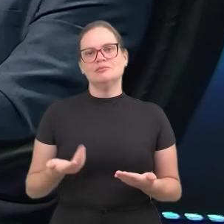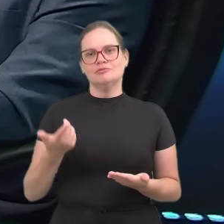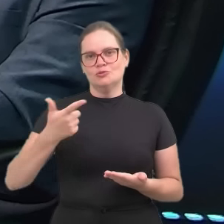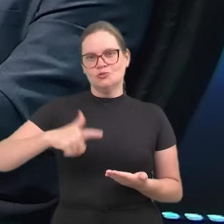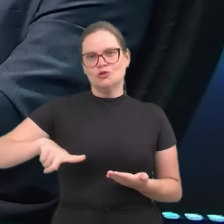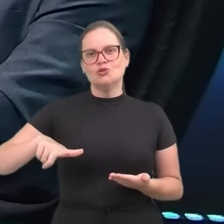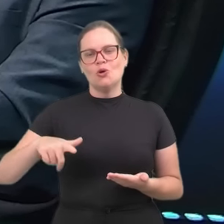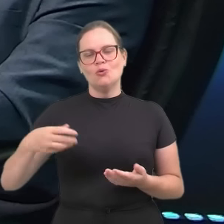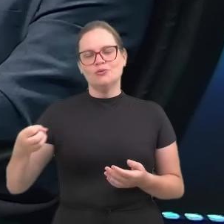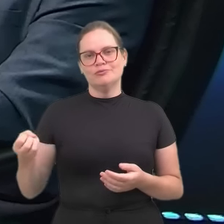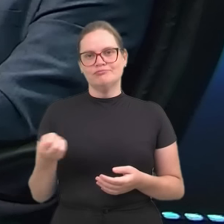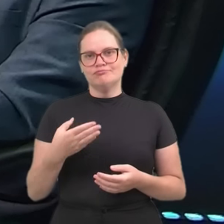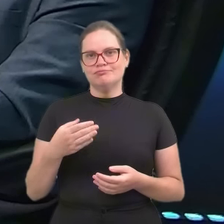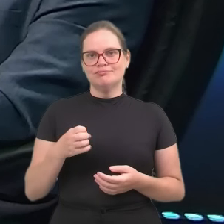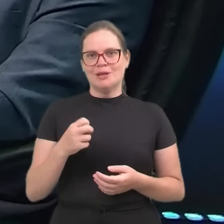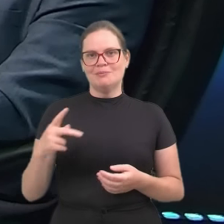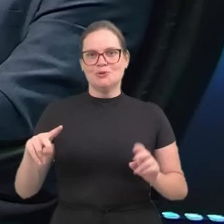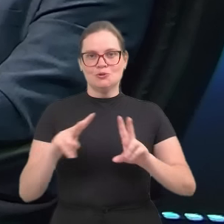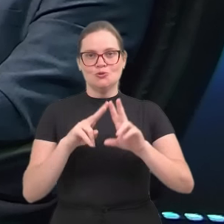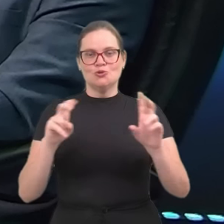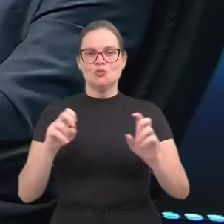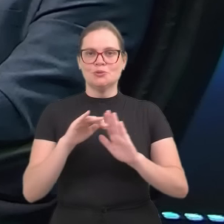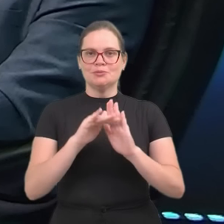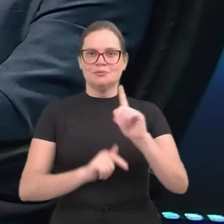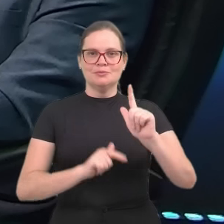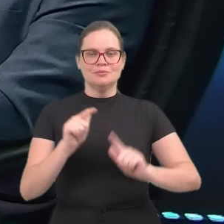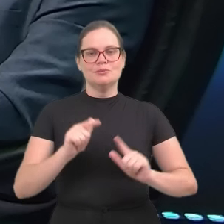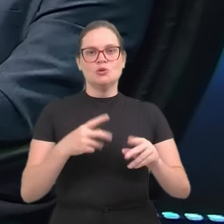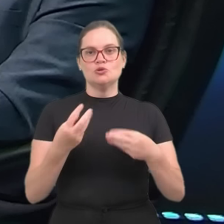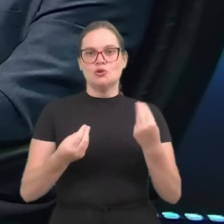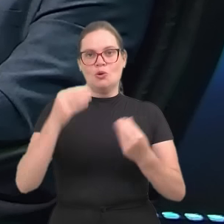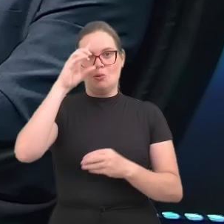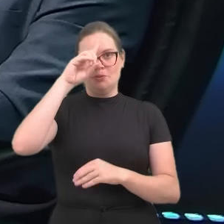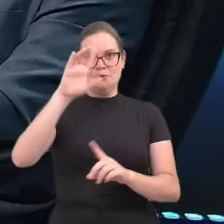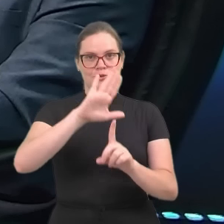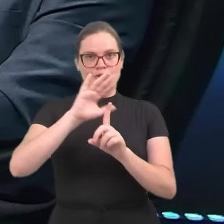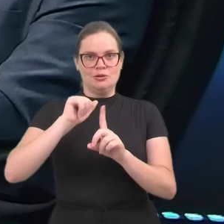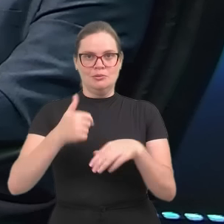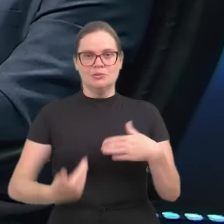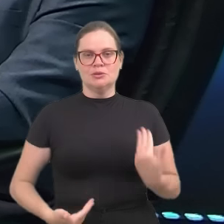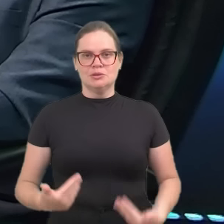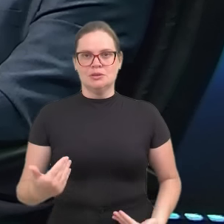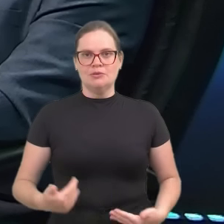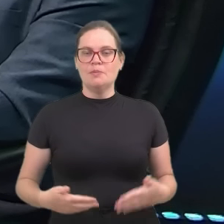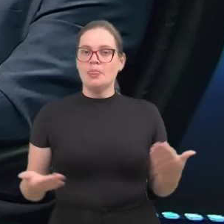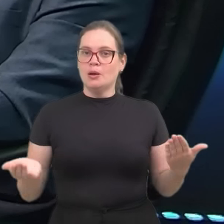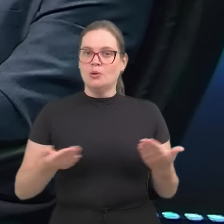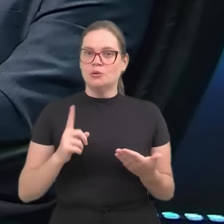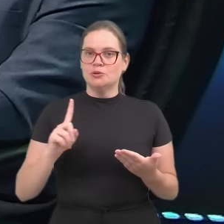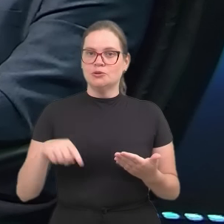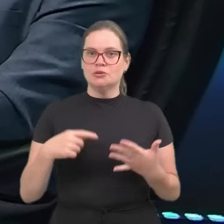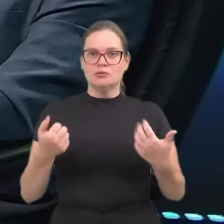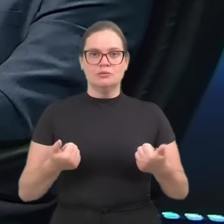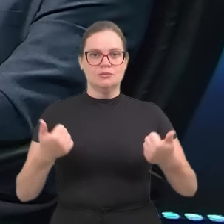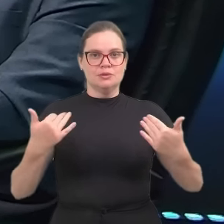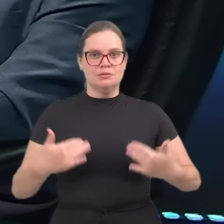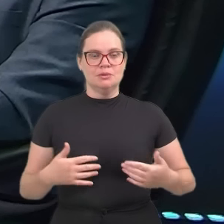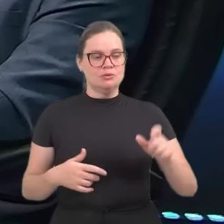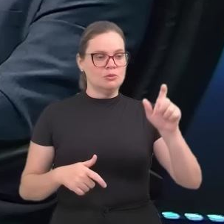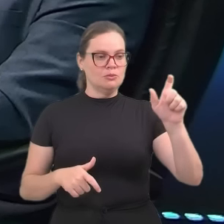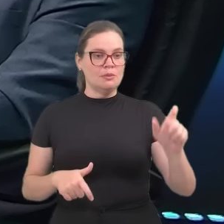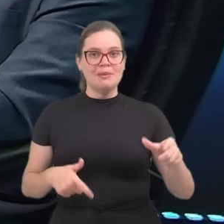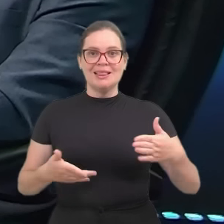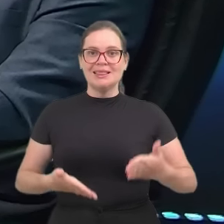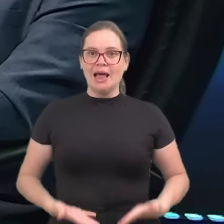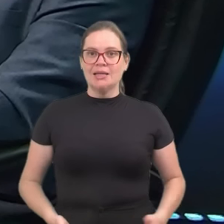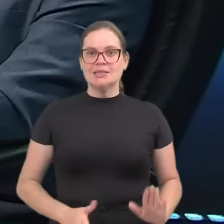mais um programa, mais um episódio, né, do programa O Chamado do Servo. Vamos falar hoje sobre o cego